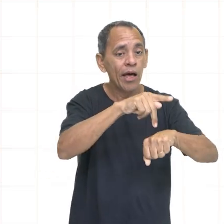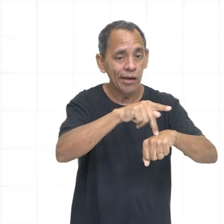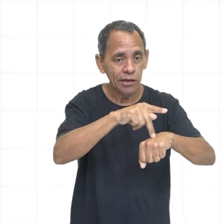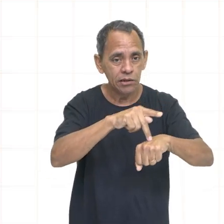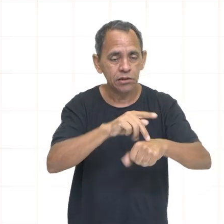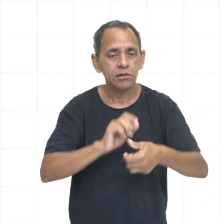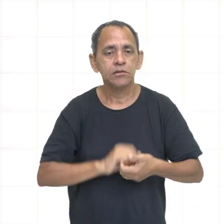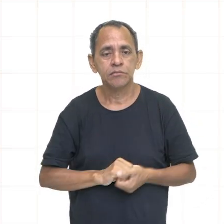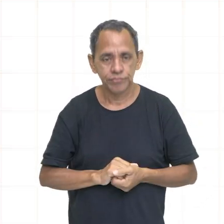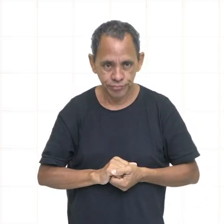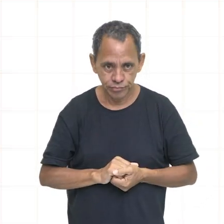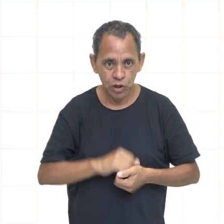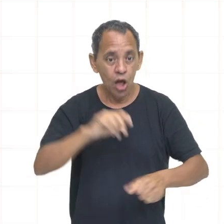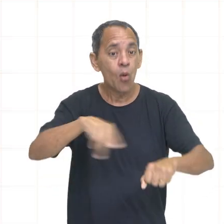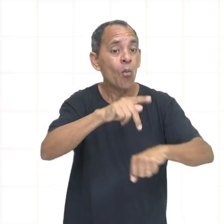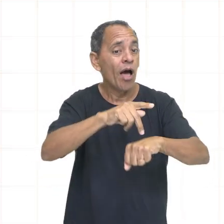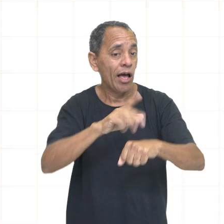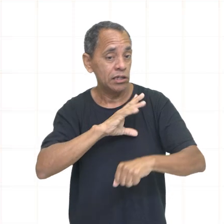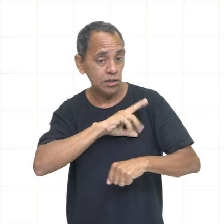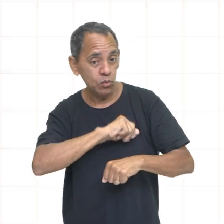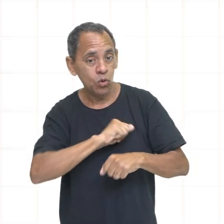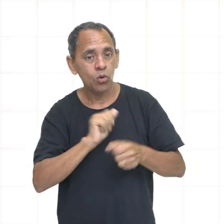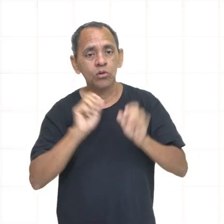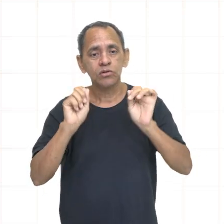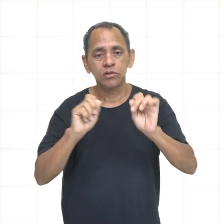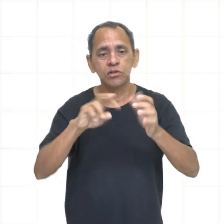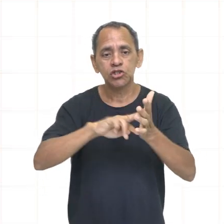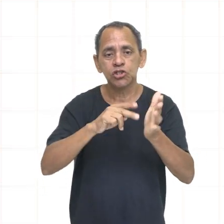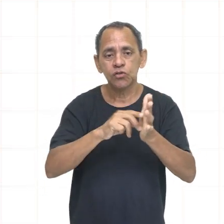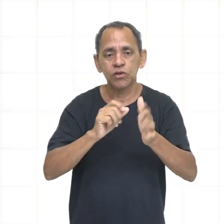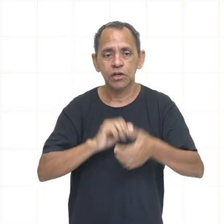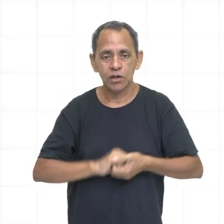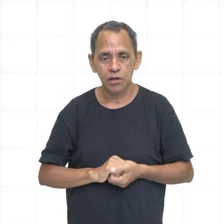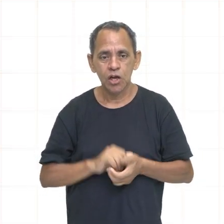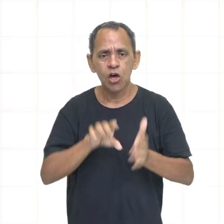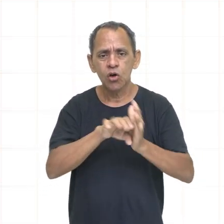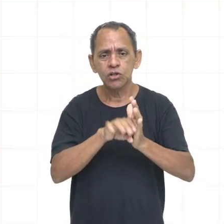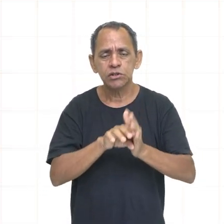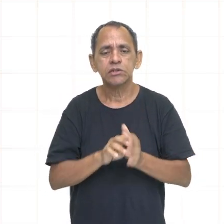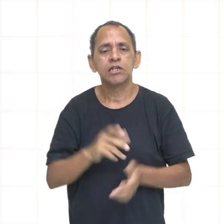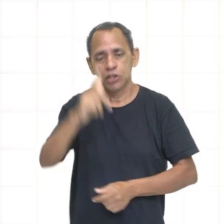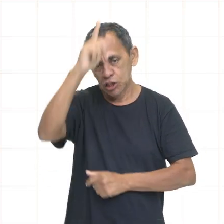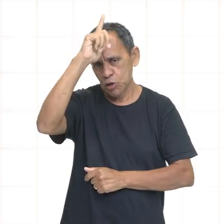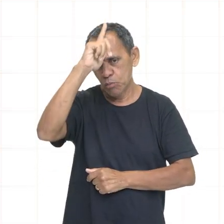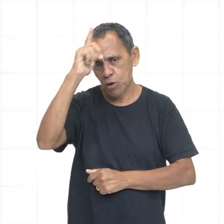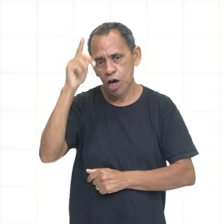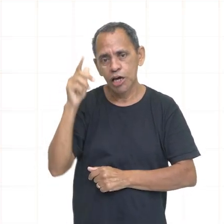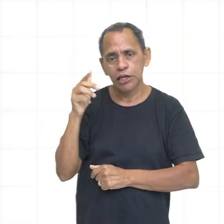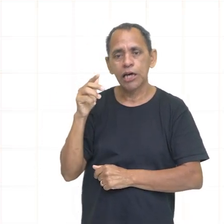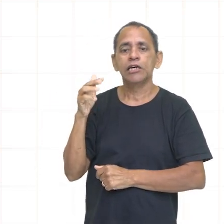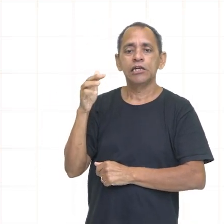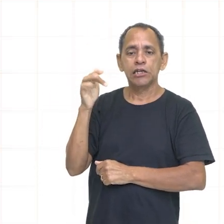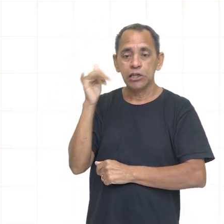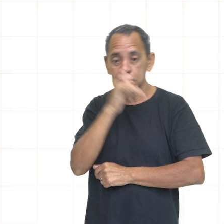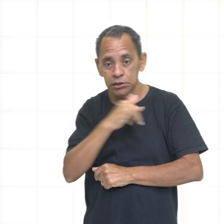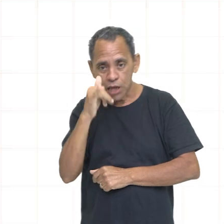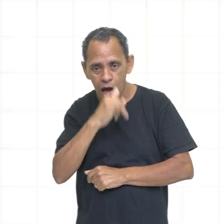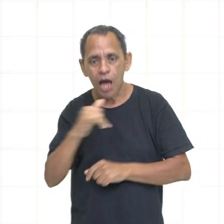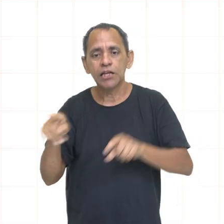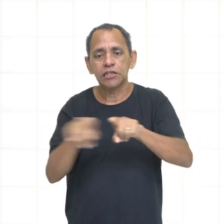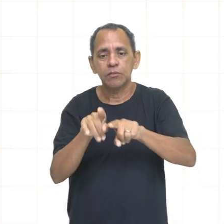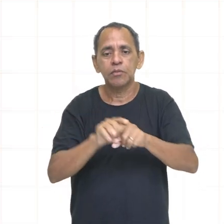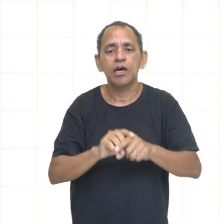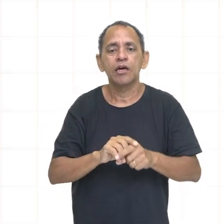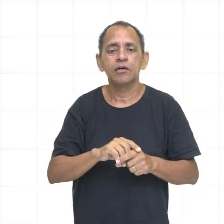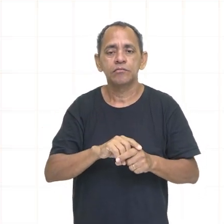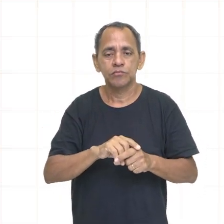êxito econômico e o surgimento de outros países, como a Alemanha e Itália, os nacionalismos ganharam força